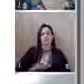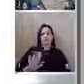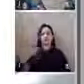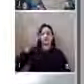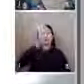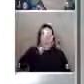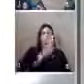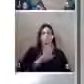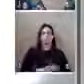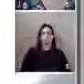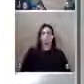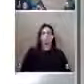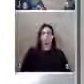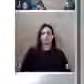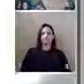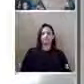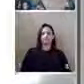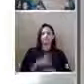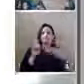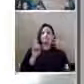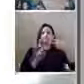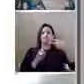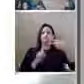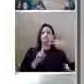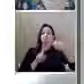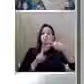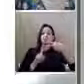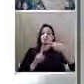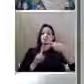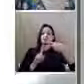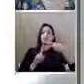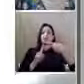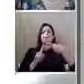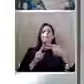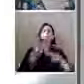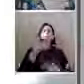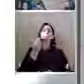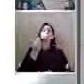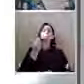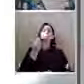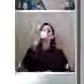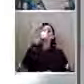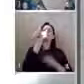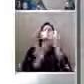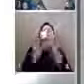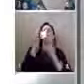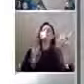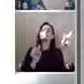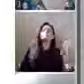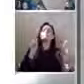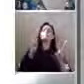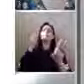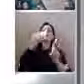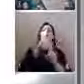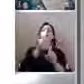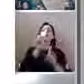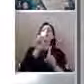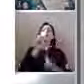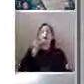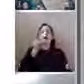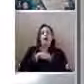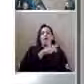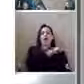Tá? A segunda pergunta é: para quem é esse dicionário? Bom, ele é para